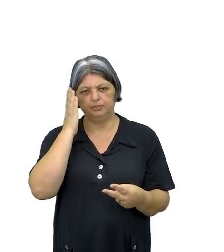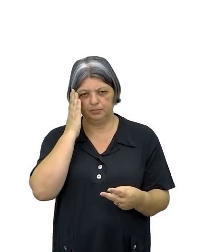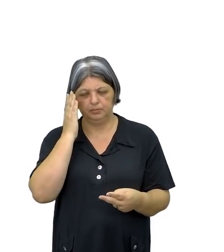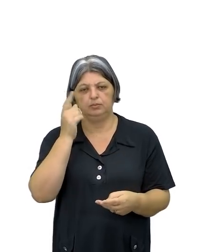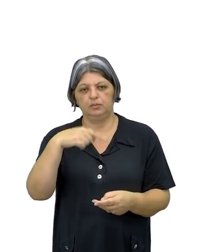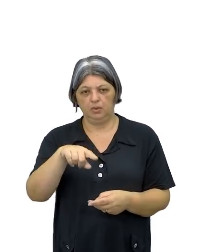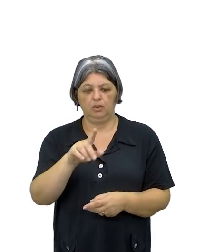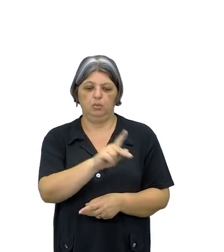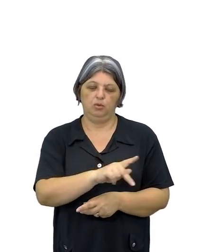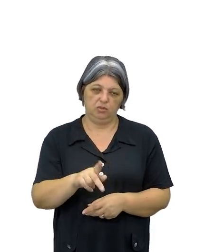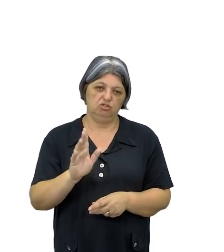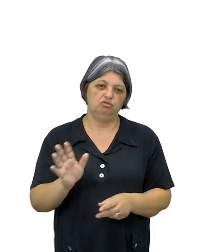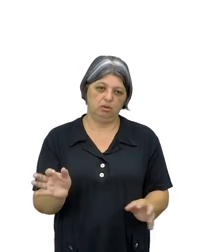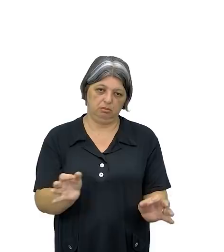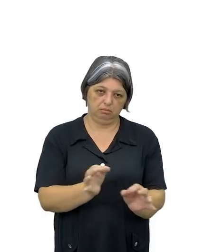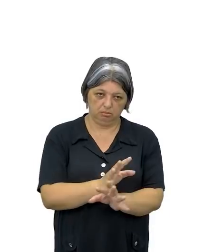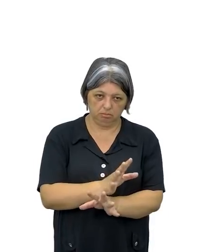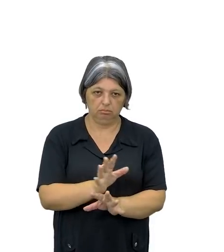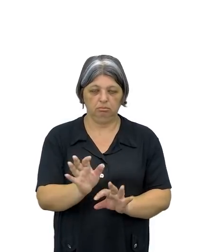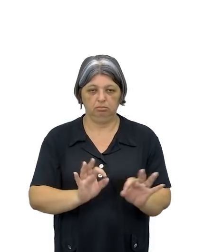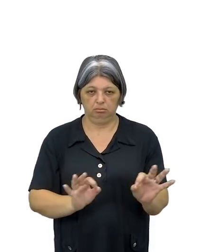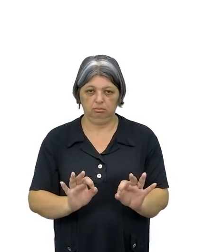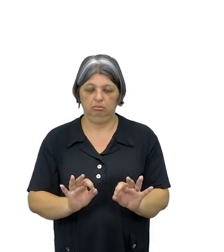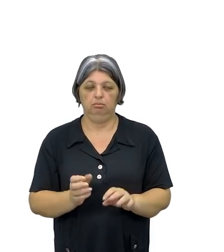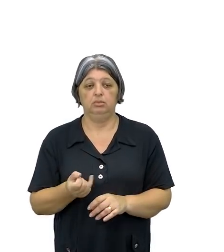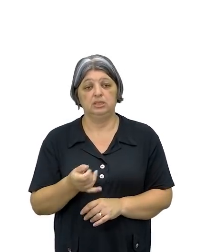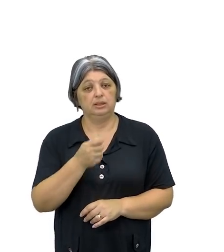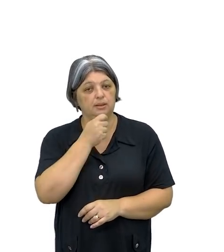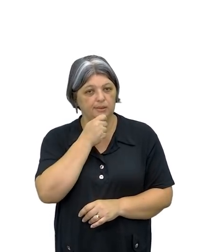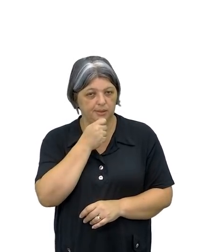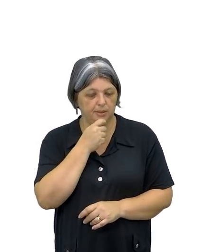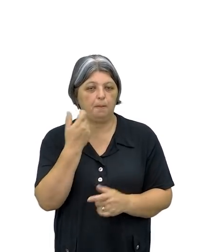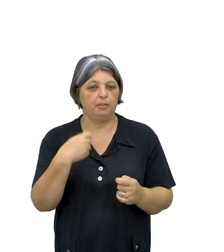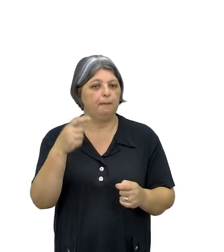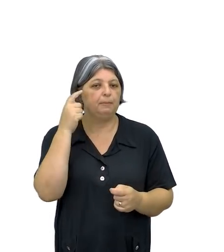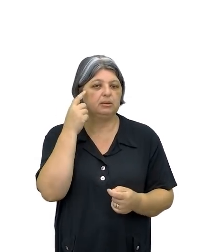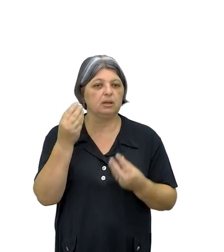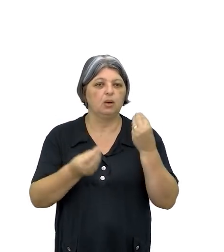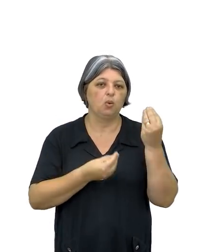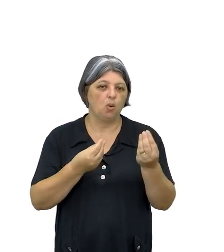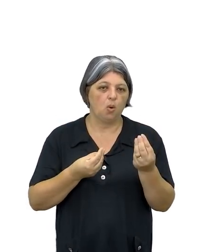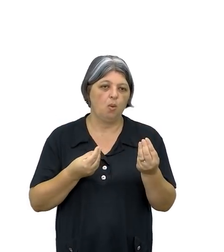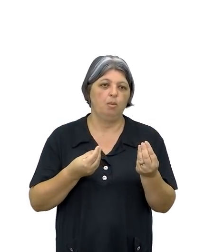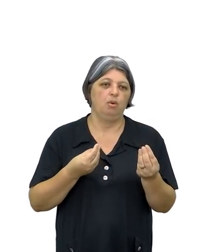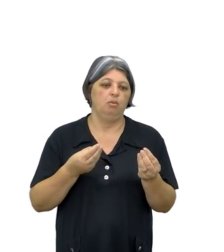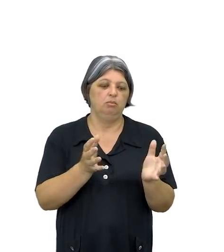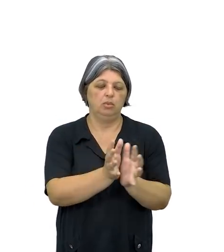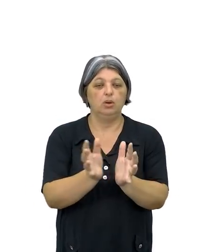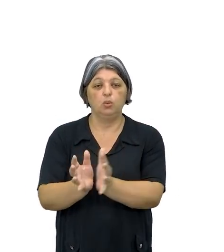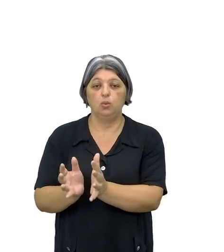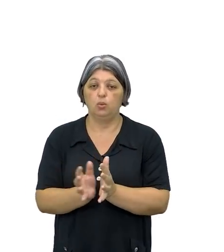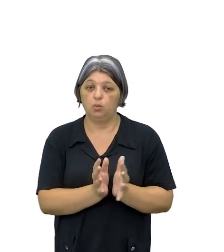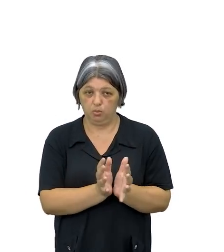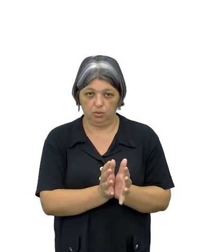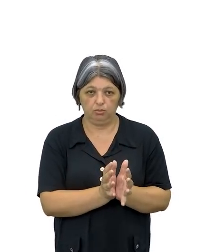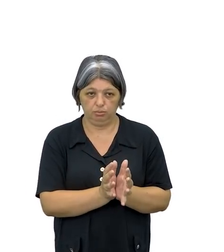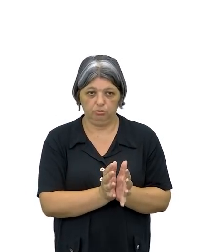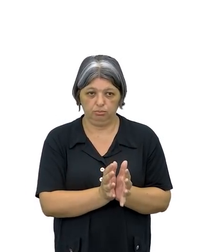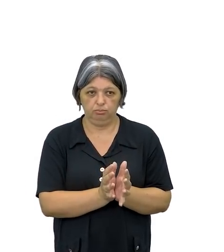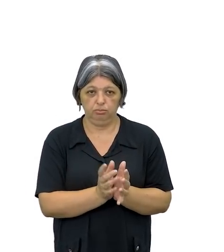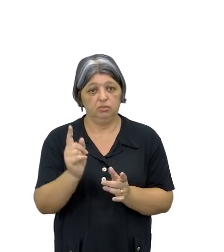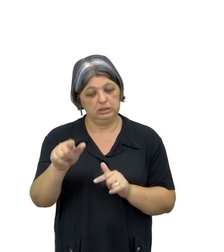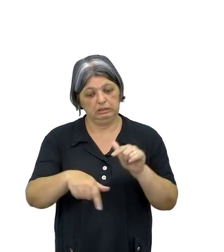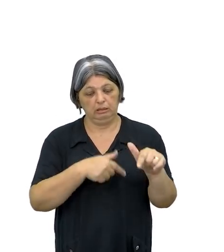ter definido, ou se não definiram, né, pensem aí como farão a definição dessas turmas, né, que vocês